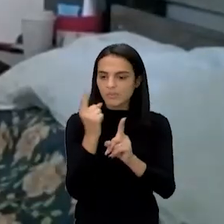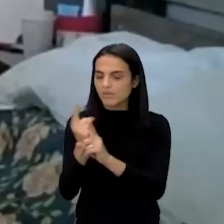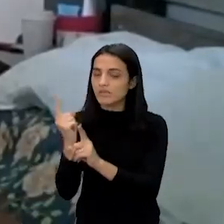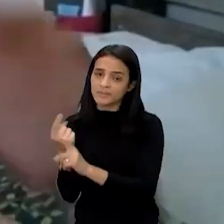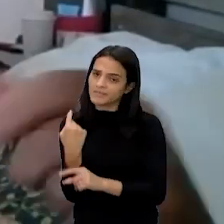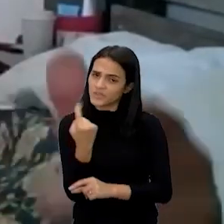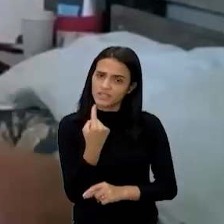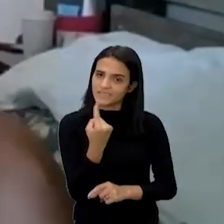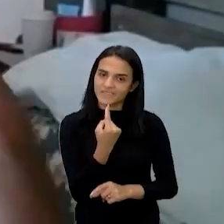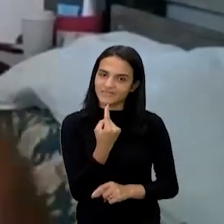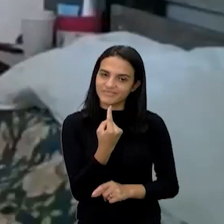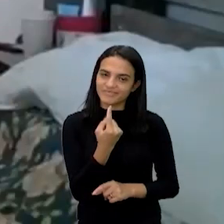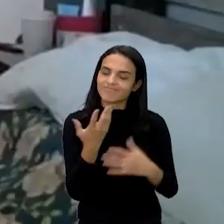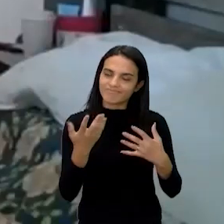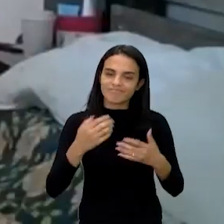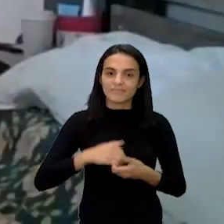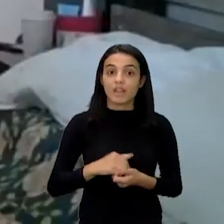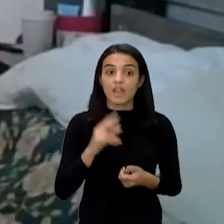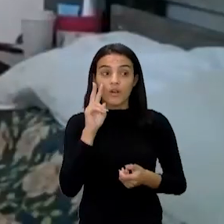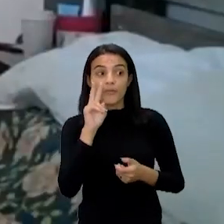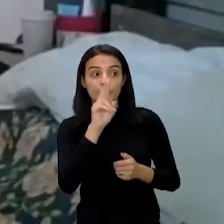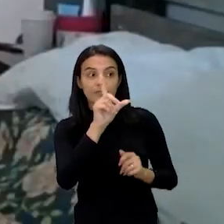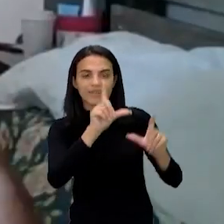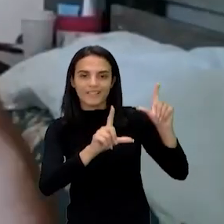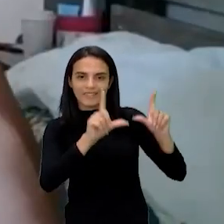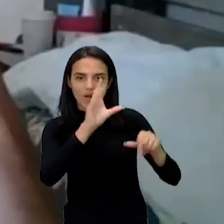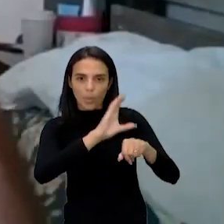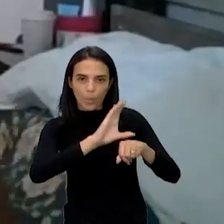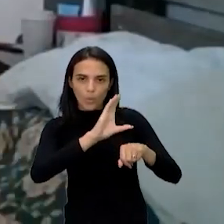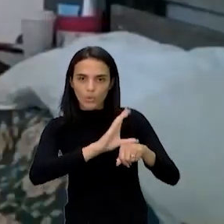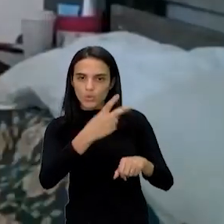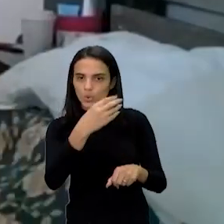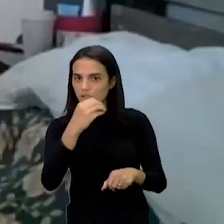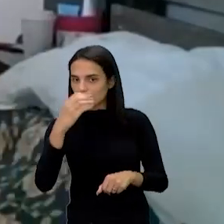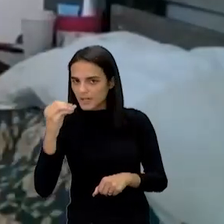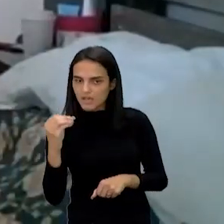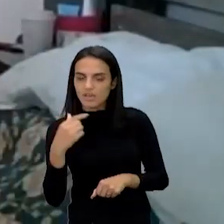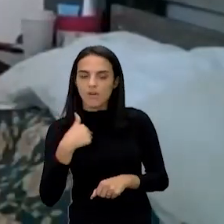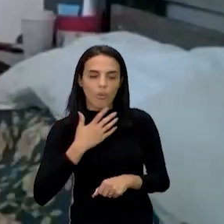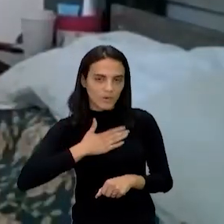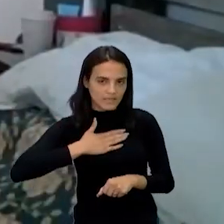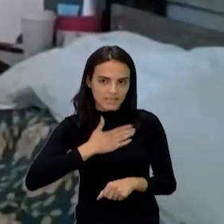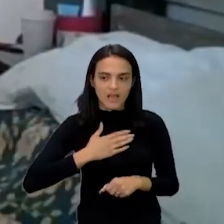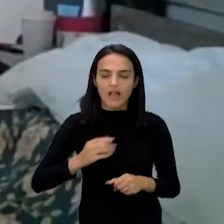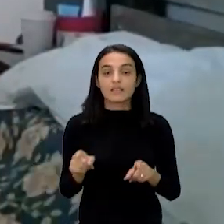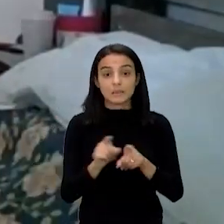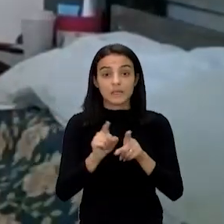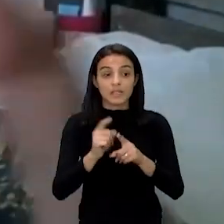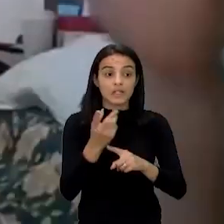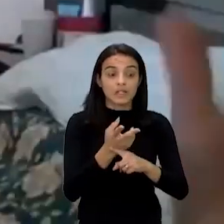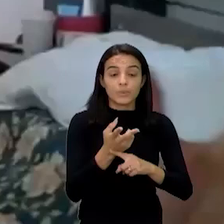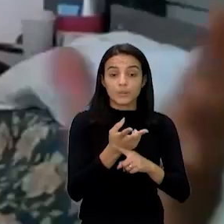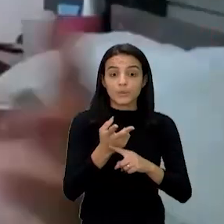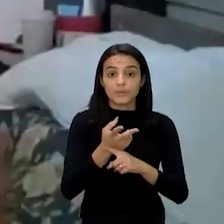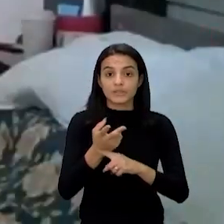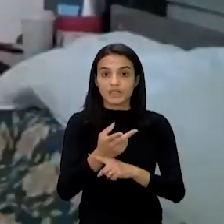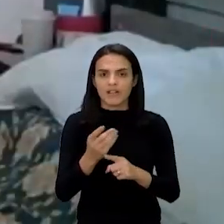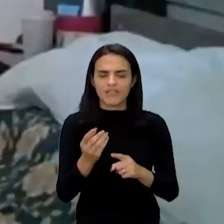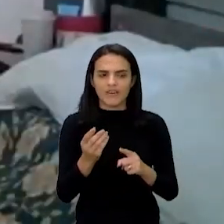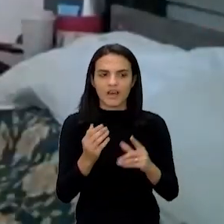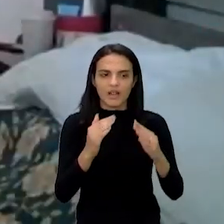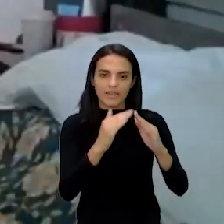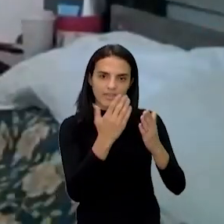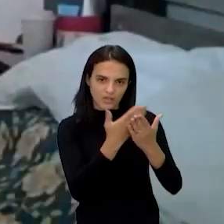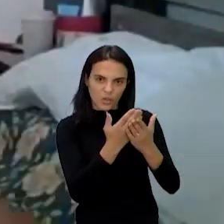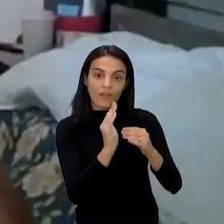comecei a fazer desenho de cidades, eu assistia muito o Telecurso 2000, eu buscava coisas fora da escola,